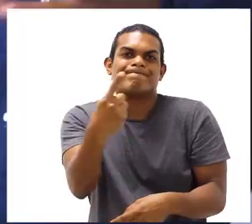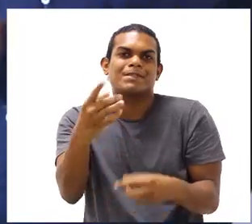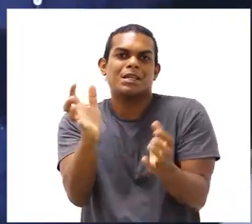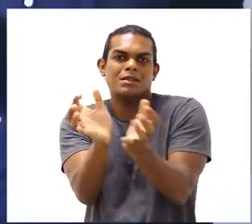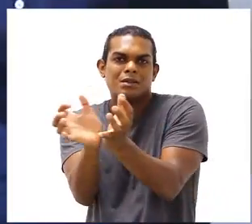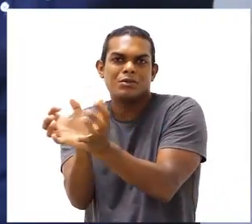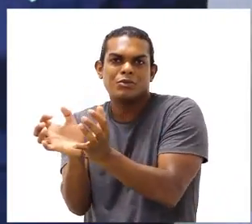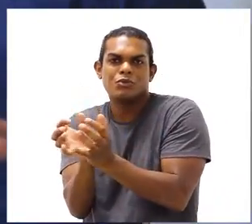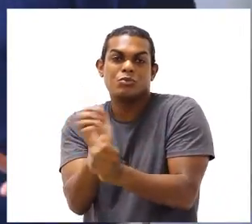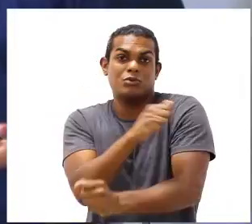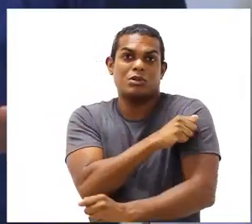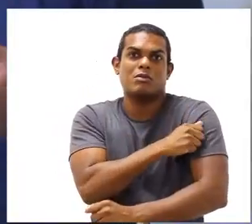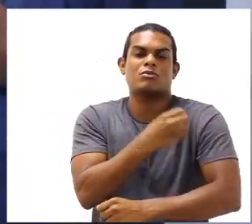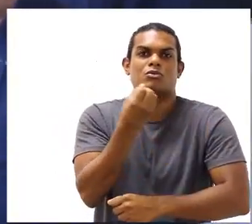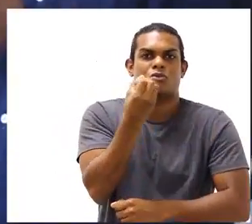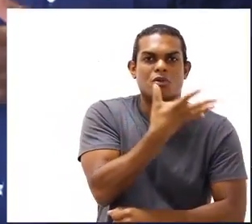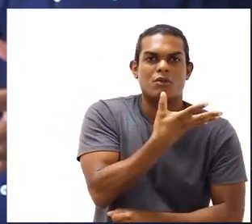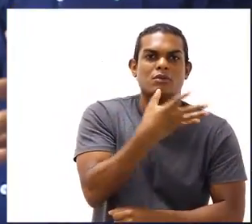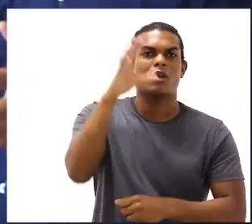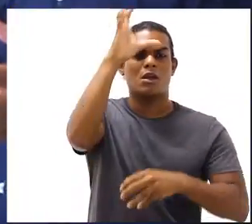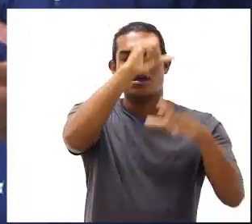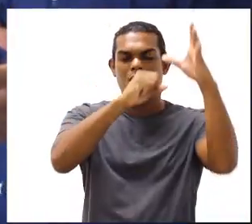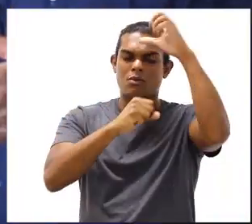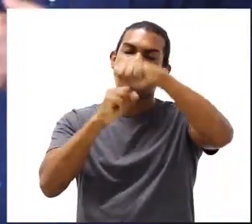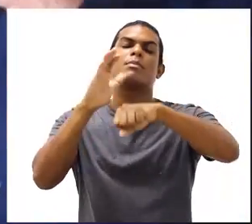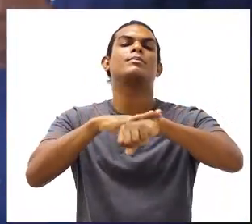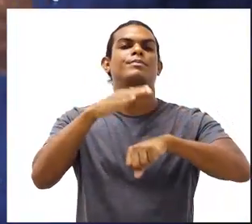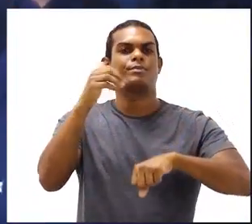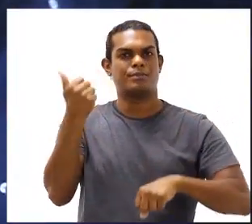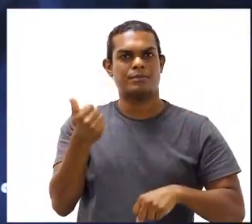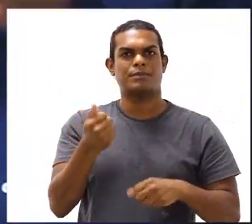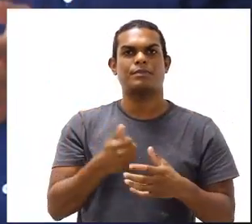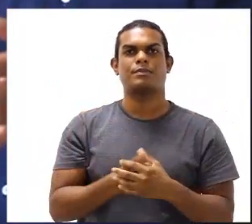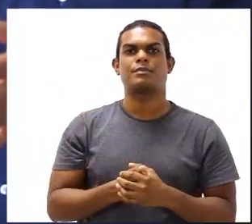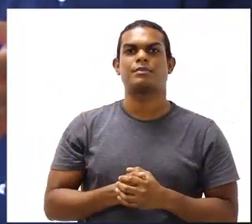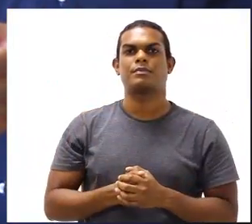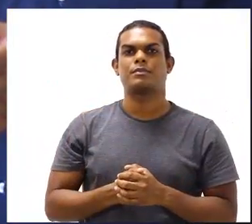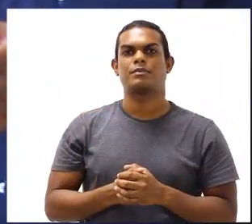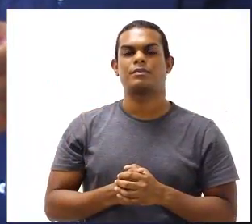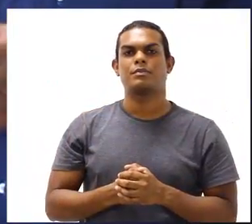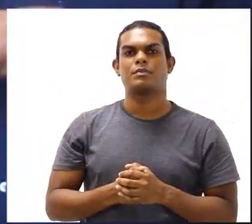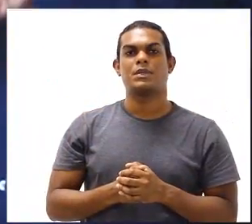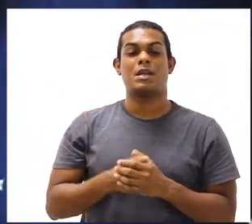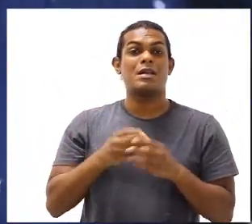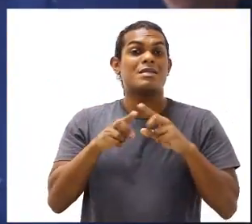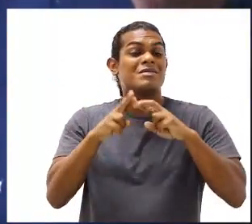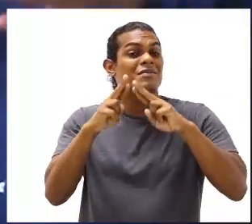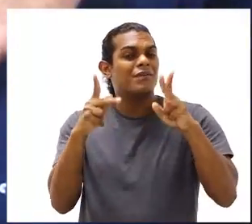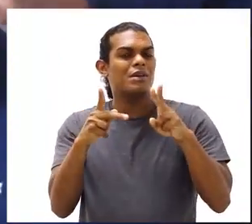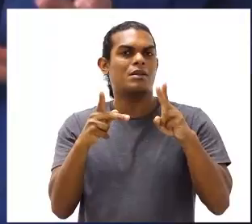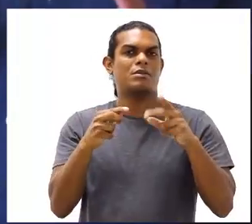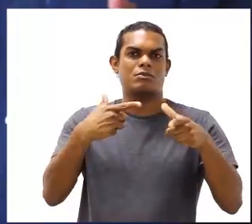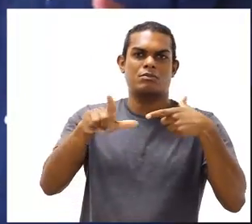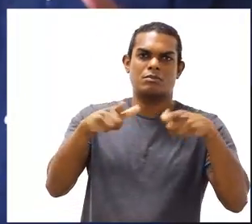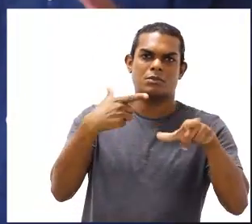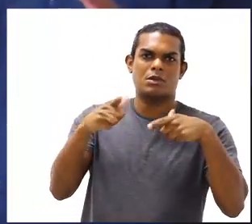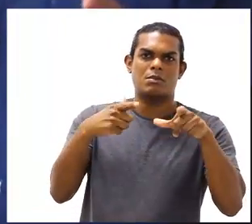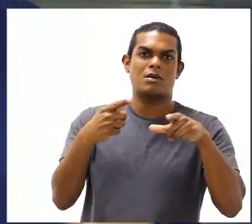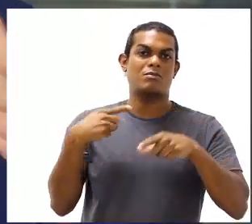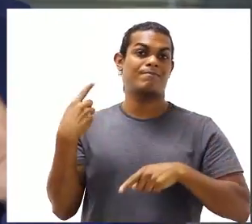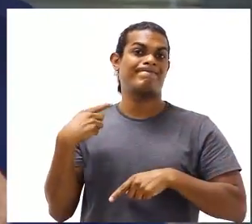é aprendizado nas discussões. Um trabalho em grupo, eu vejo sempre, uma coisa é um trabalho individual, que pode ser brilhante, mas são as